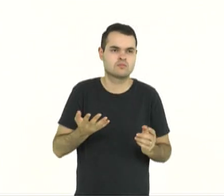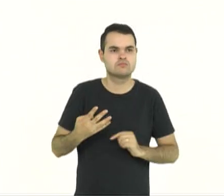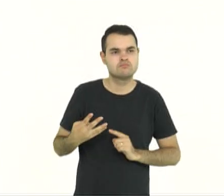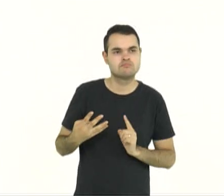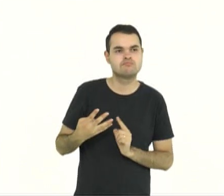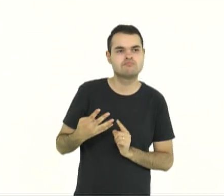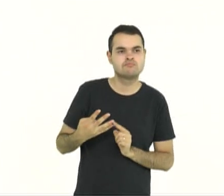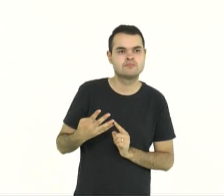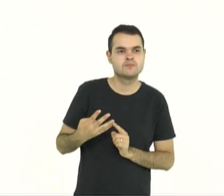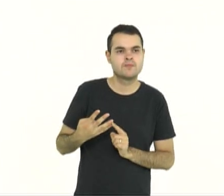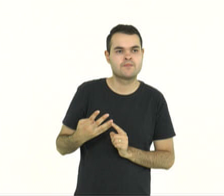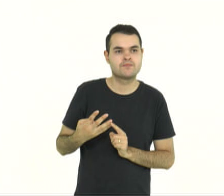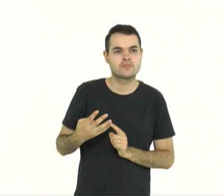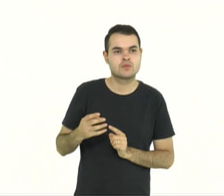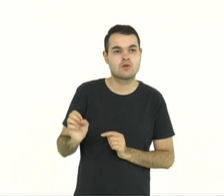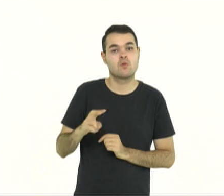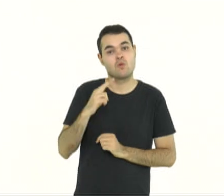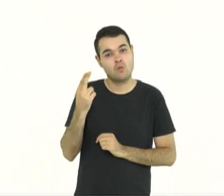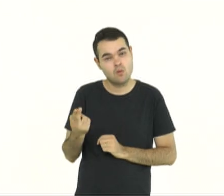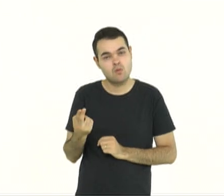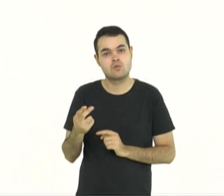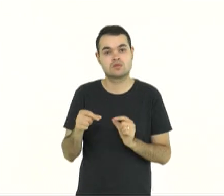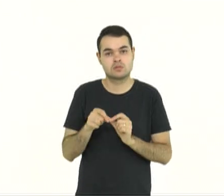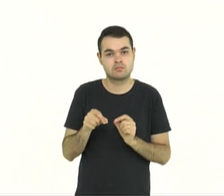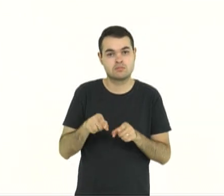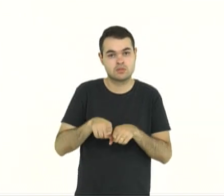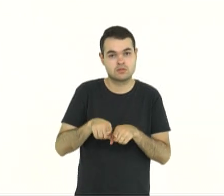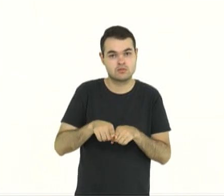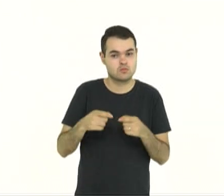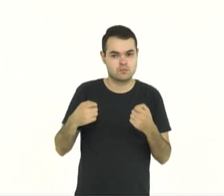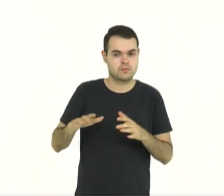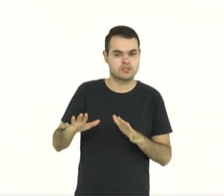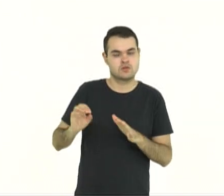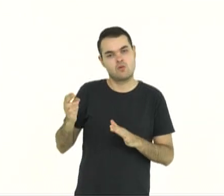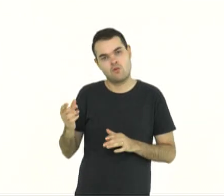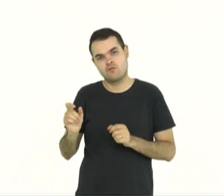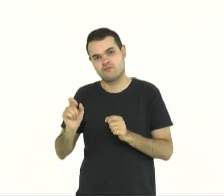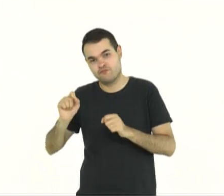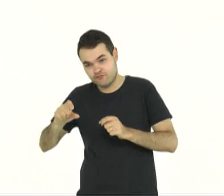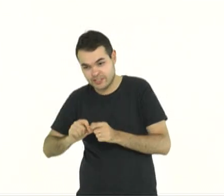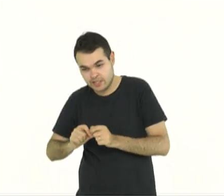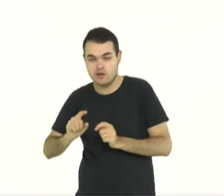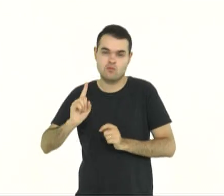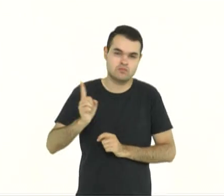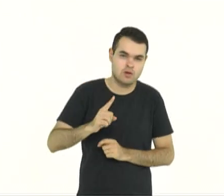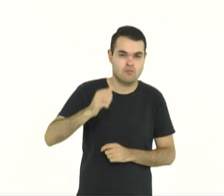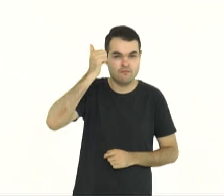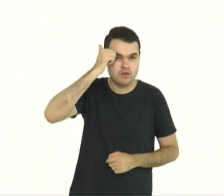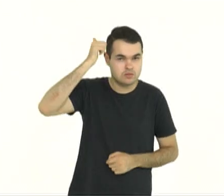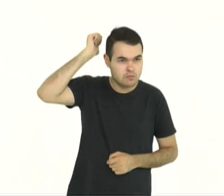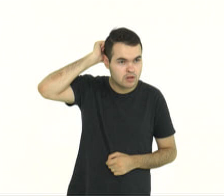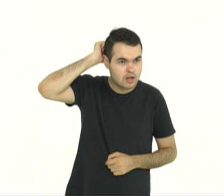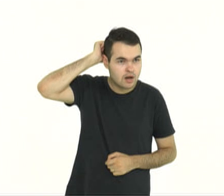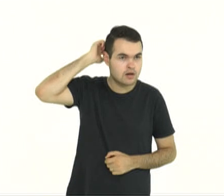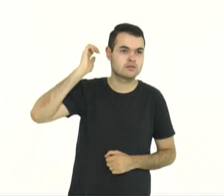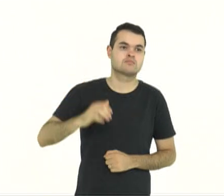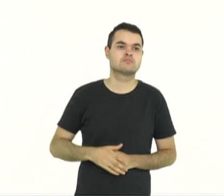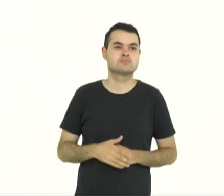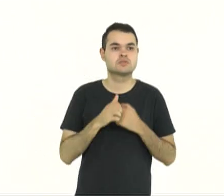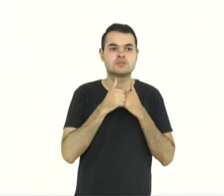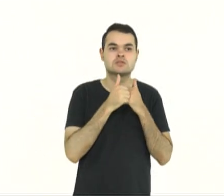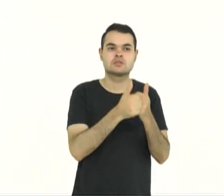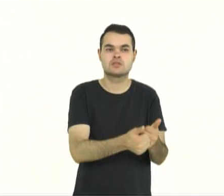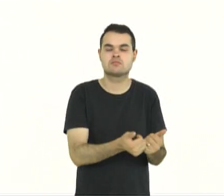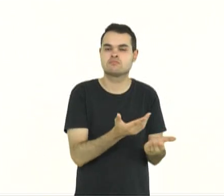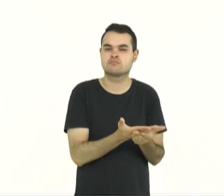técnico, no ou fazer vestibular, ou fazer vestibular, e seguir os estudos, ou